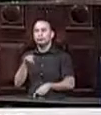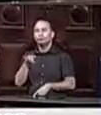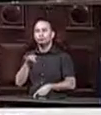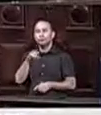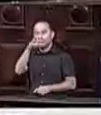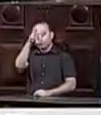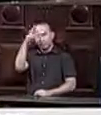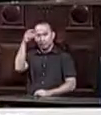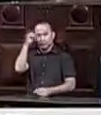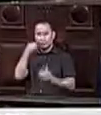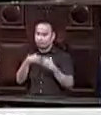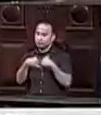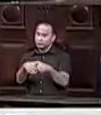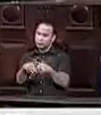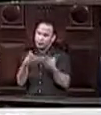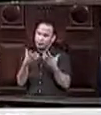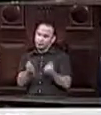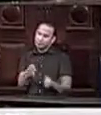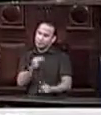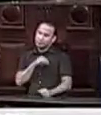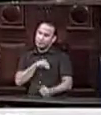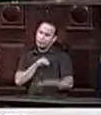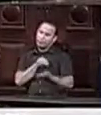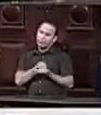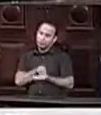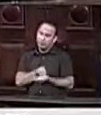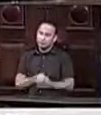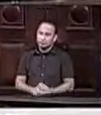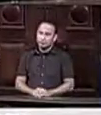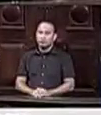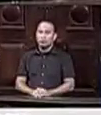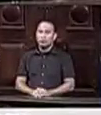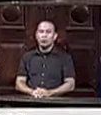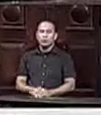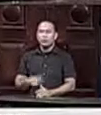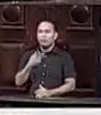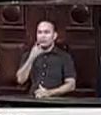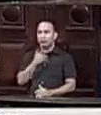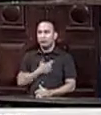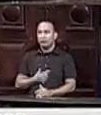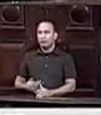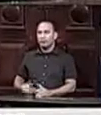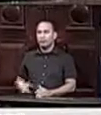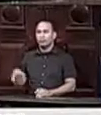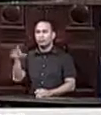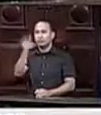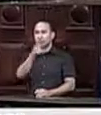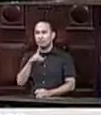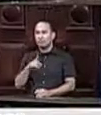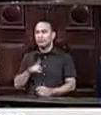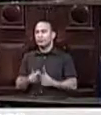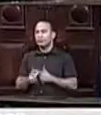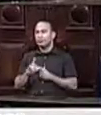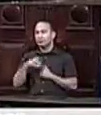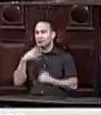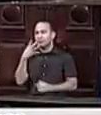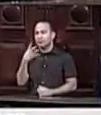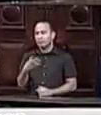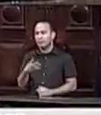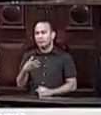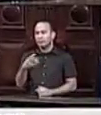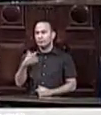para se ter uma ideia, né, o governo do Estado tem uma dívida de 420 milhões